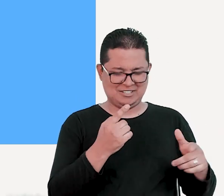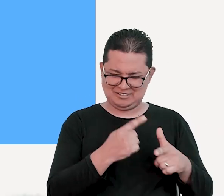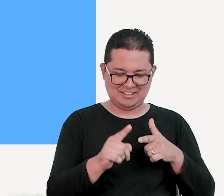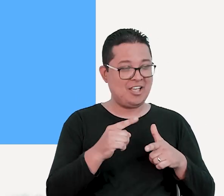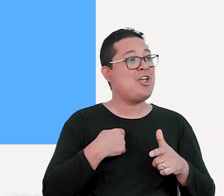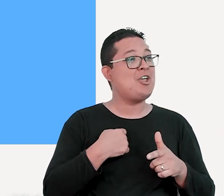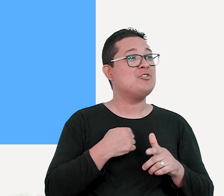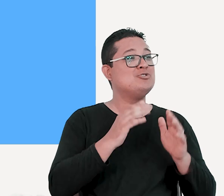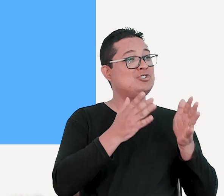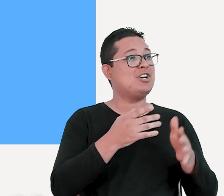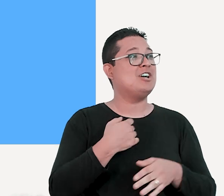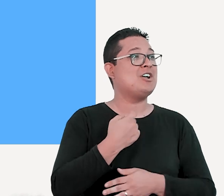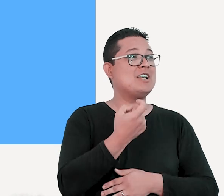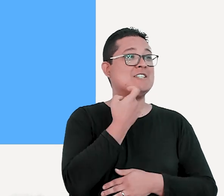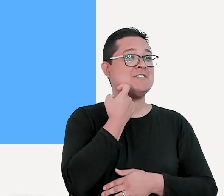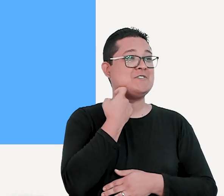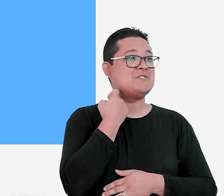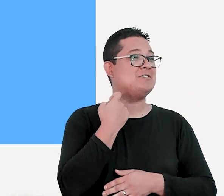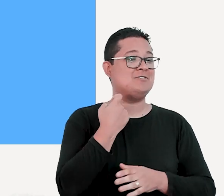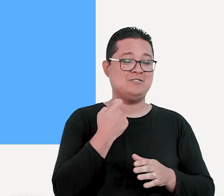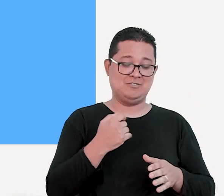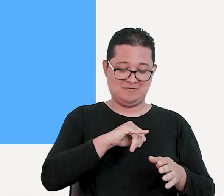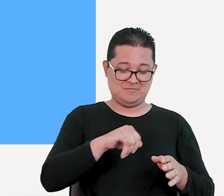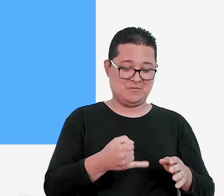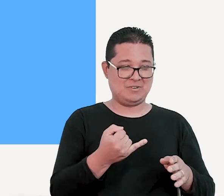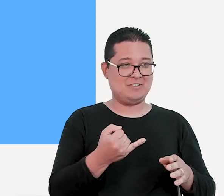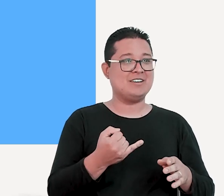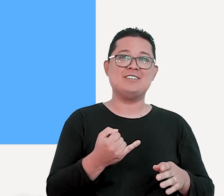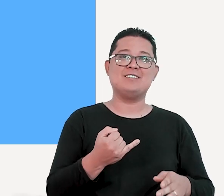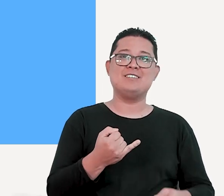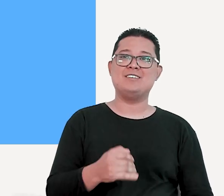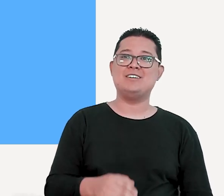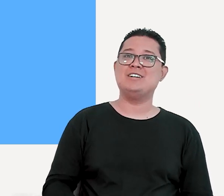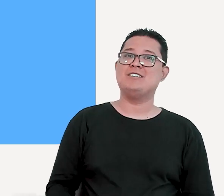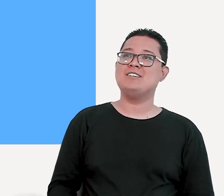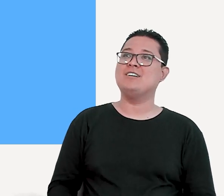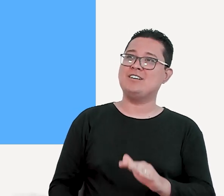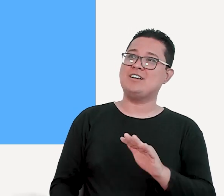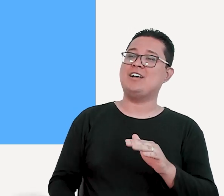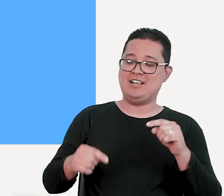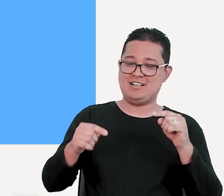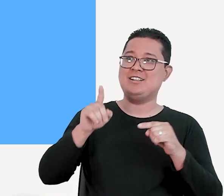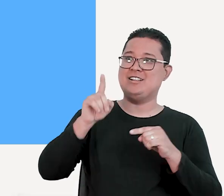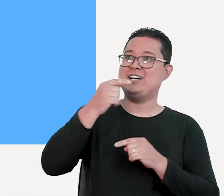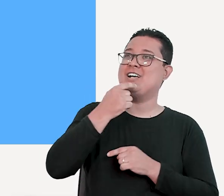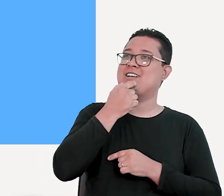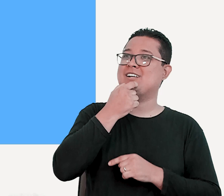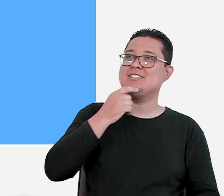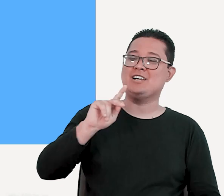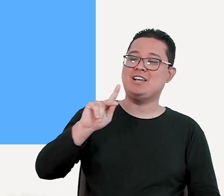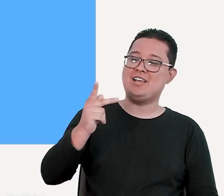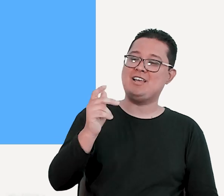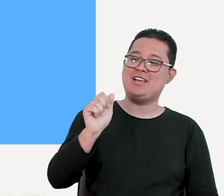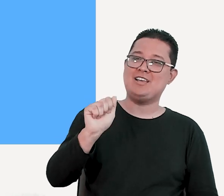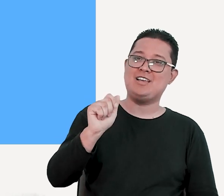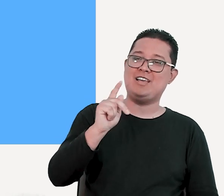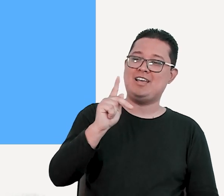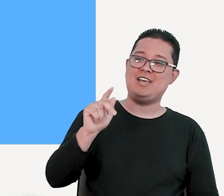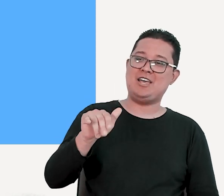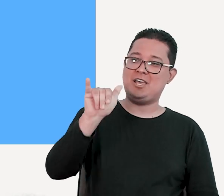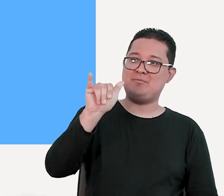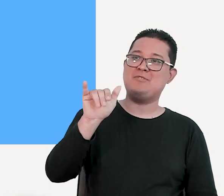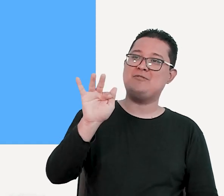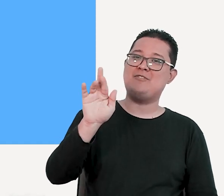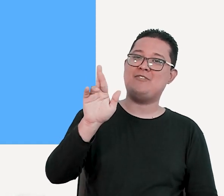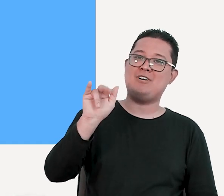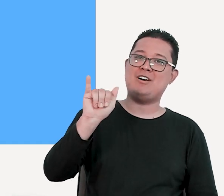E lá eles falam Happy Friday. Happy Friday? Todo dia de manhã eles mandam Happy Friday, todo